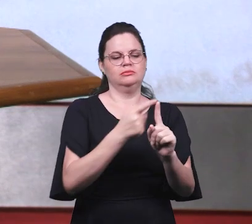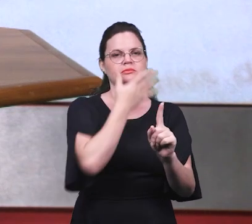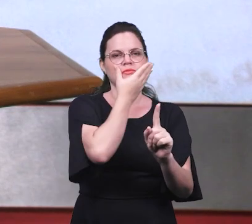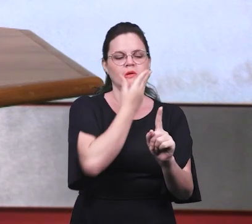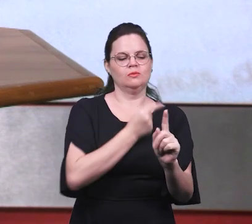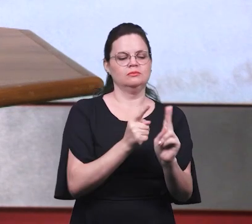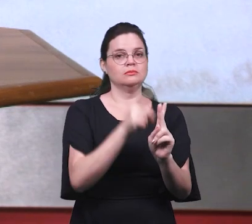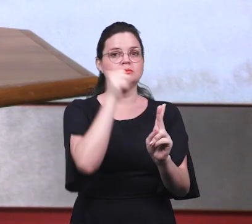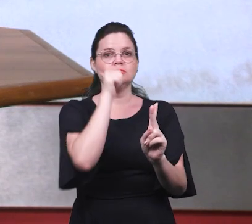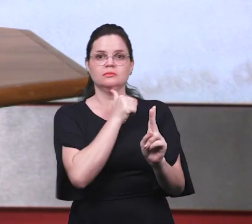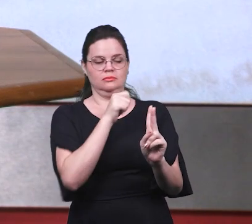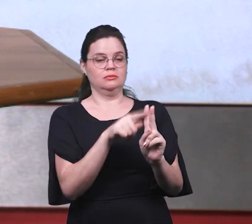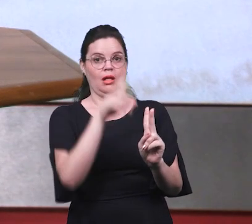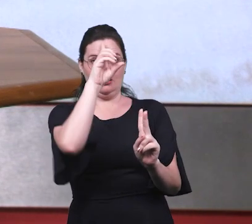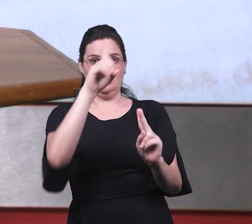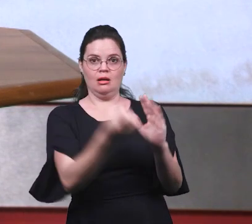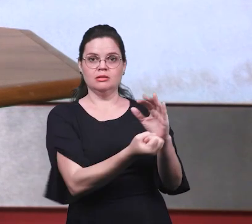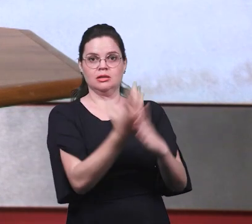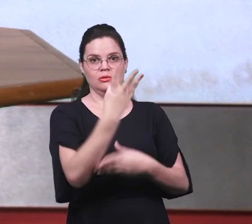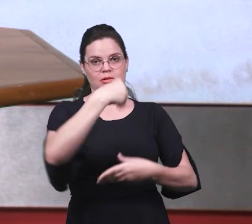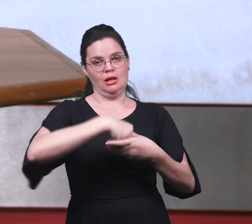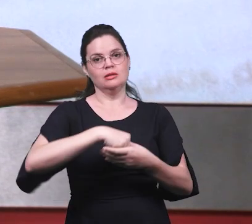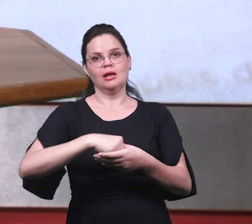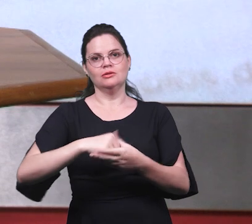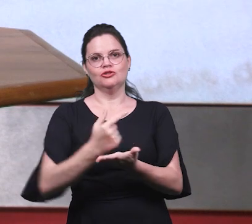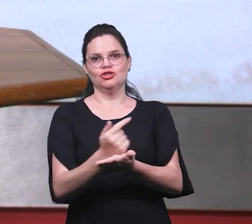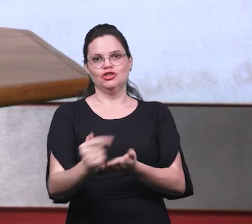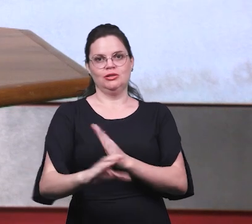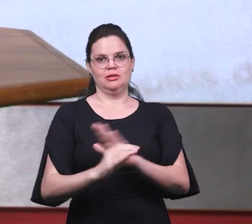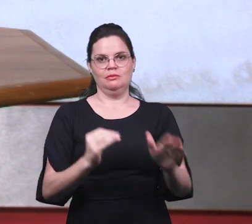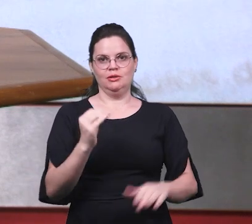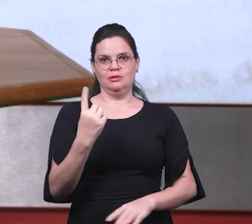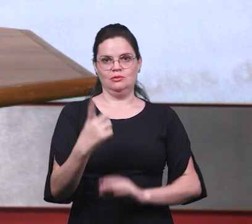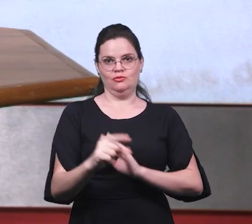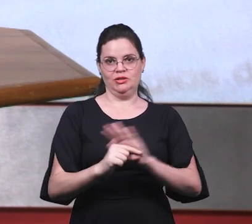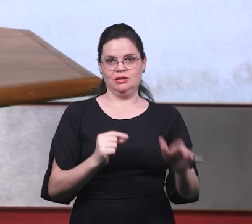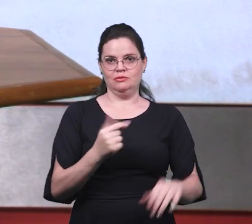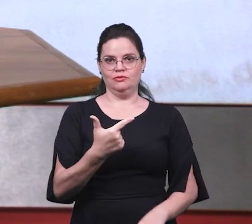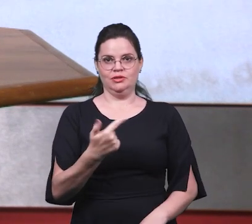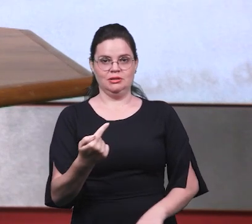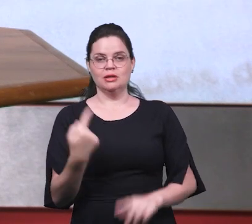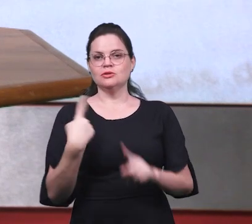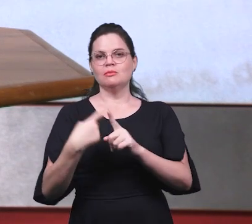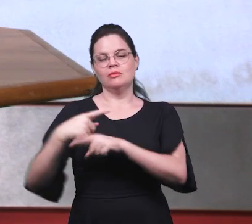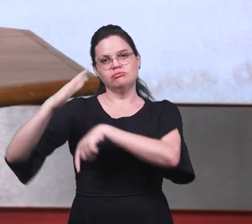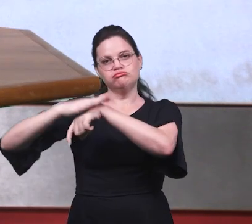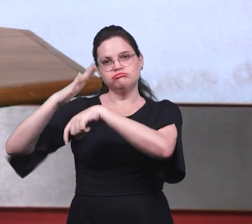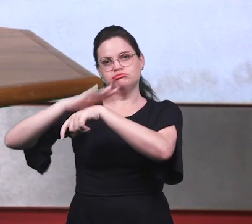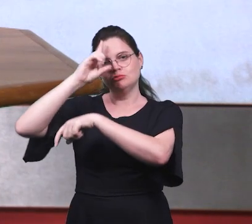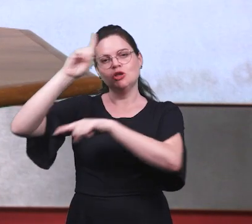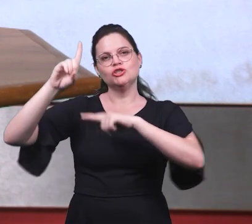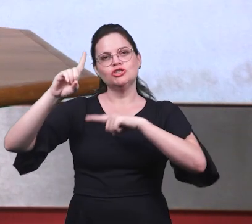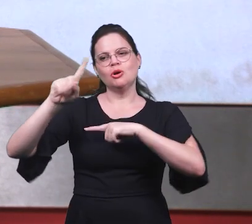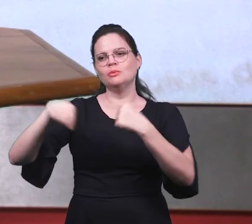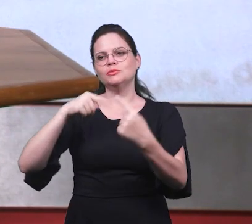os criou. É o que consta em Gênesis 1, 27. O propósito do Criador é